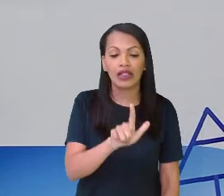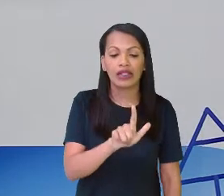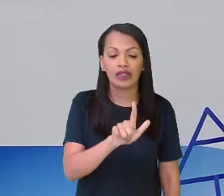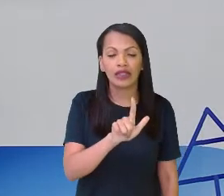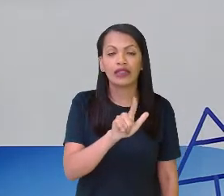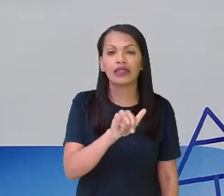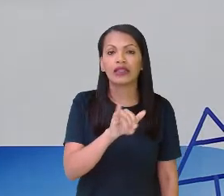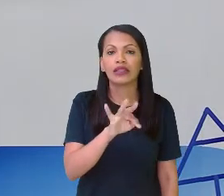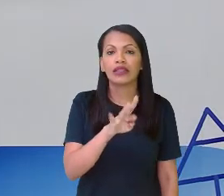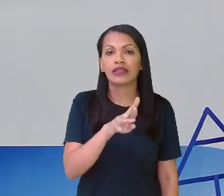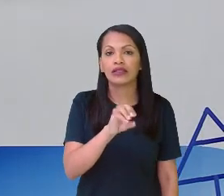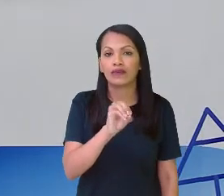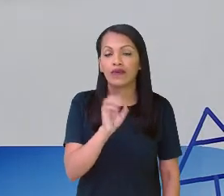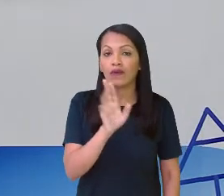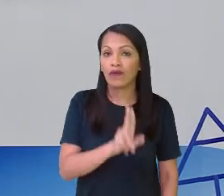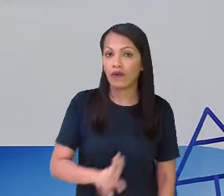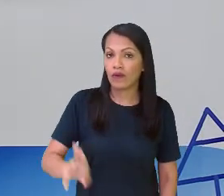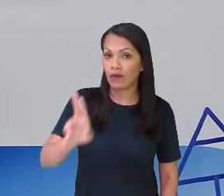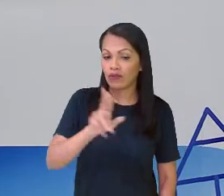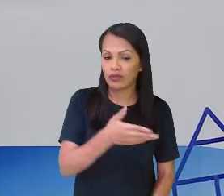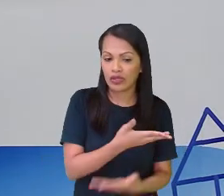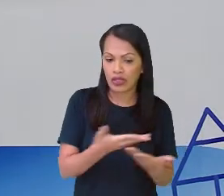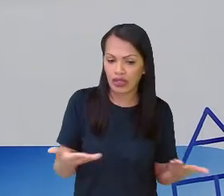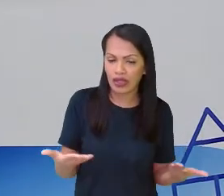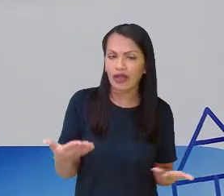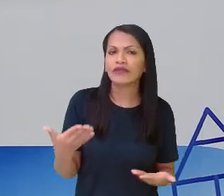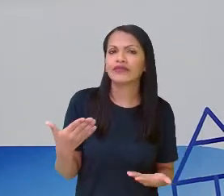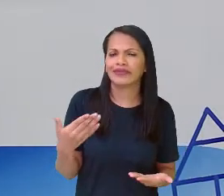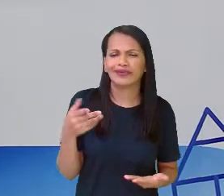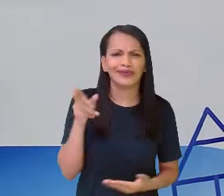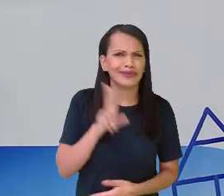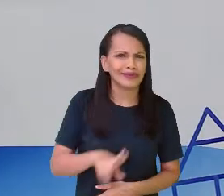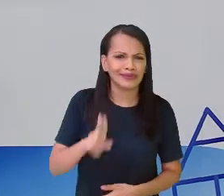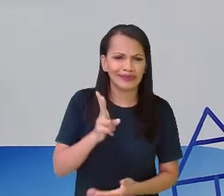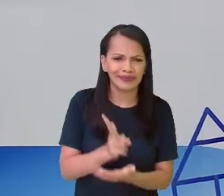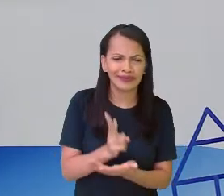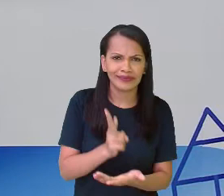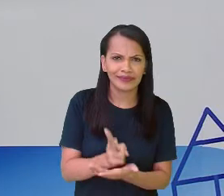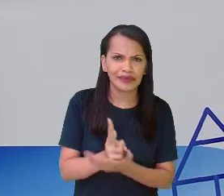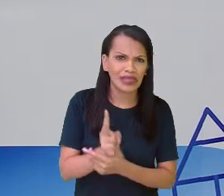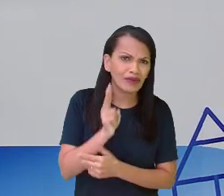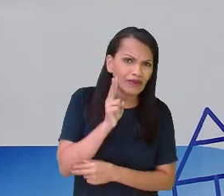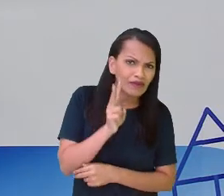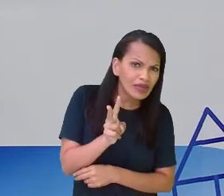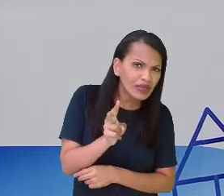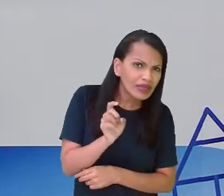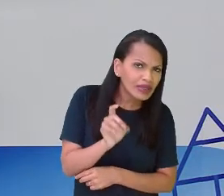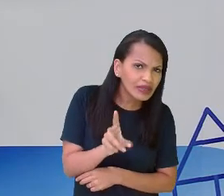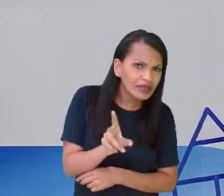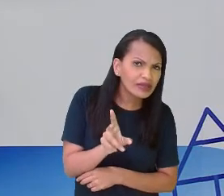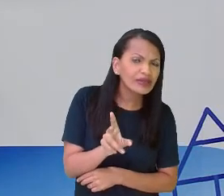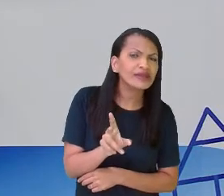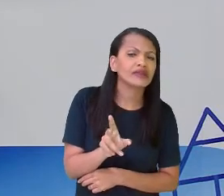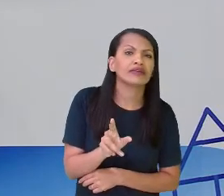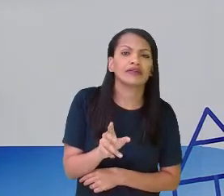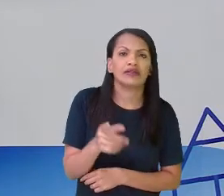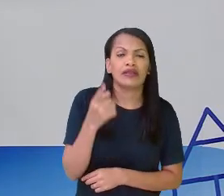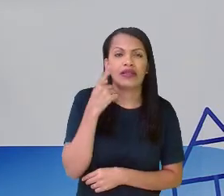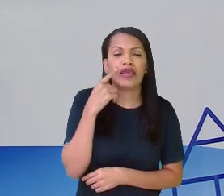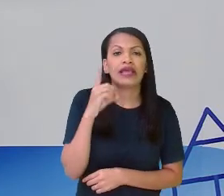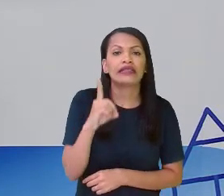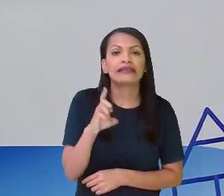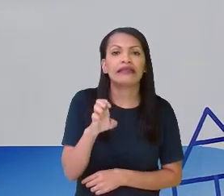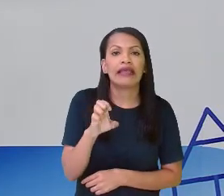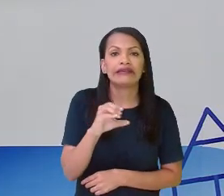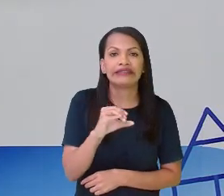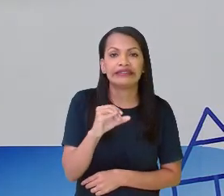mais utiliza no nosso cotidiano, tá? Dificilmente a gente vê em algum recipiente centilitro,